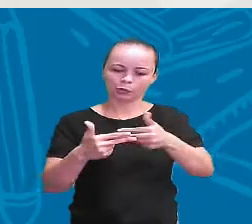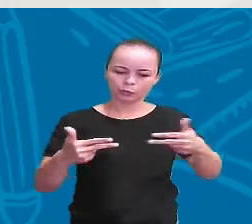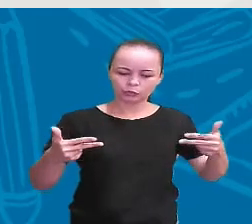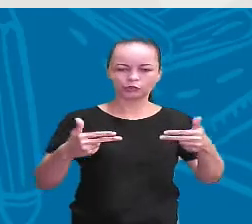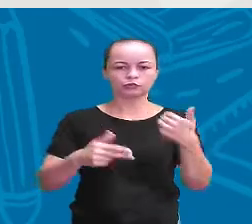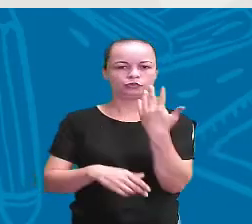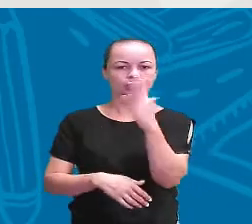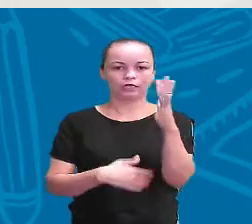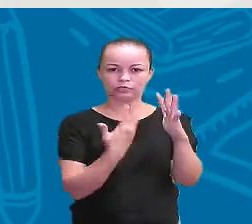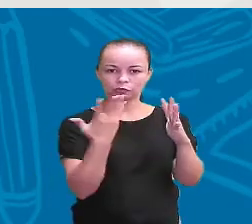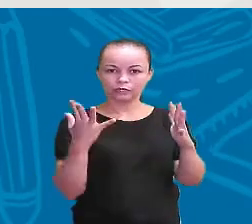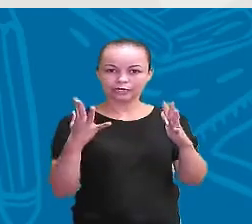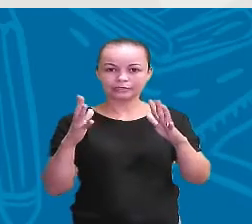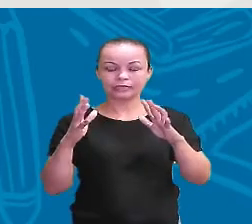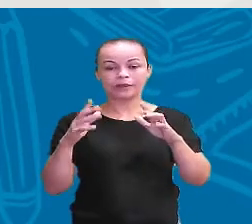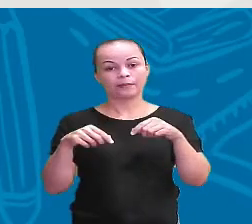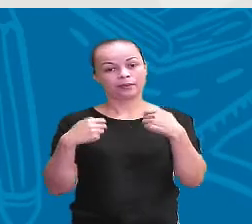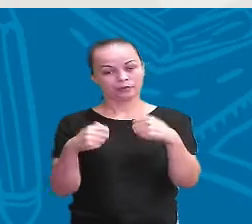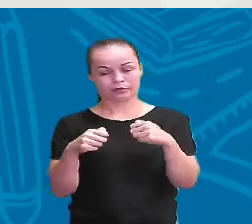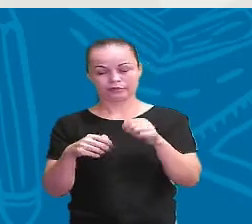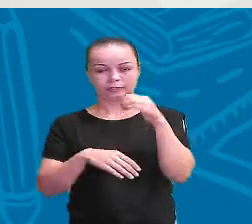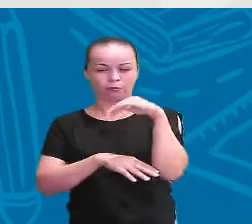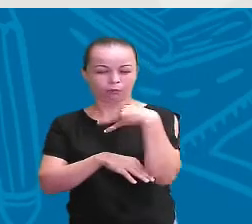destruir completamente. Vamos lá.